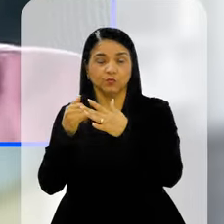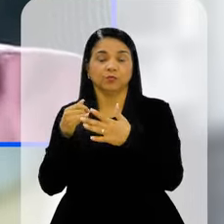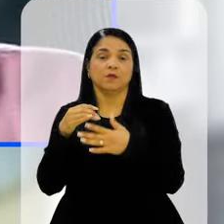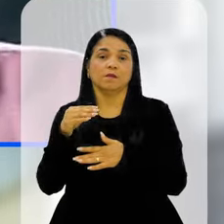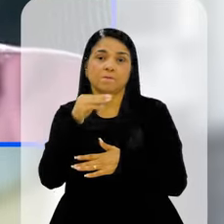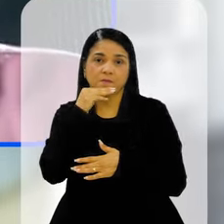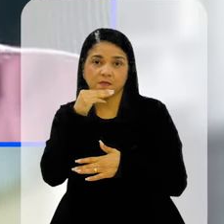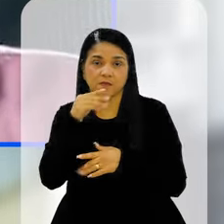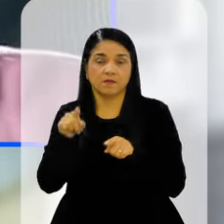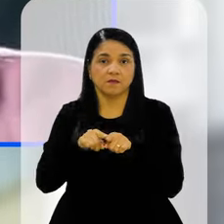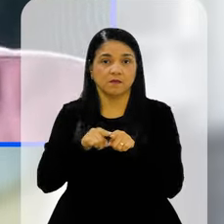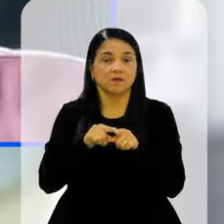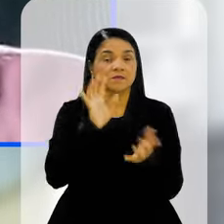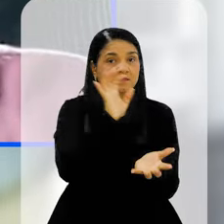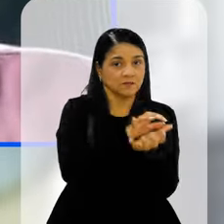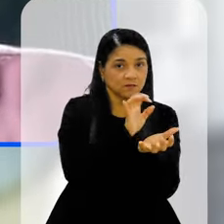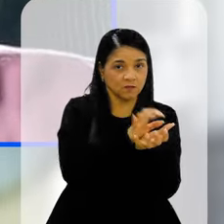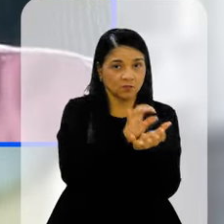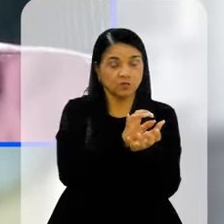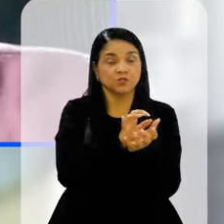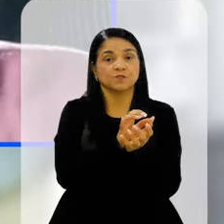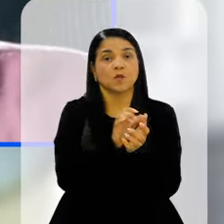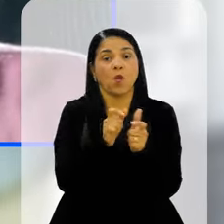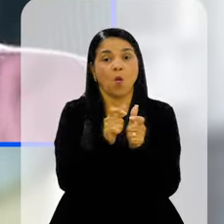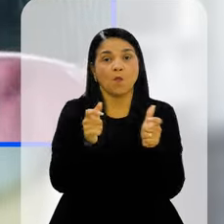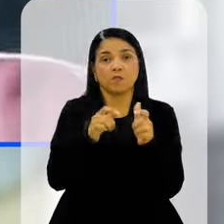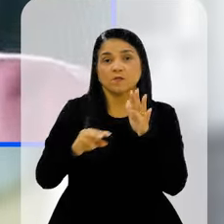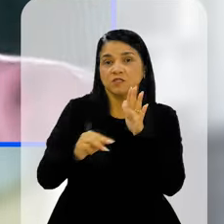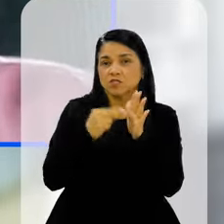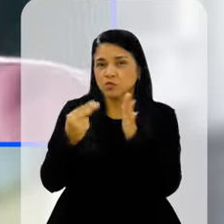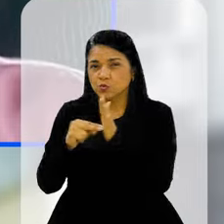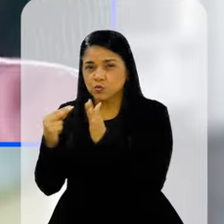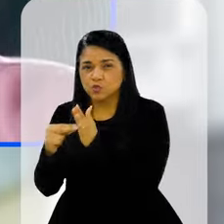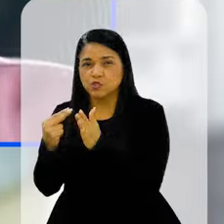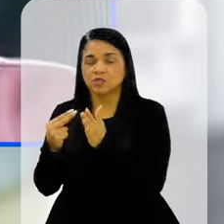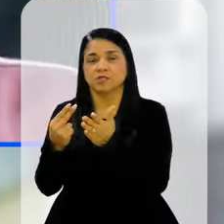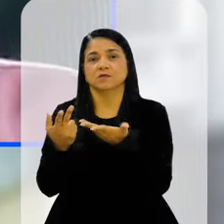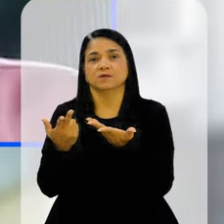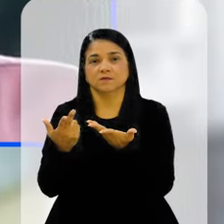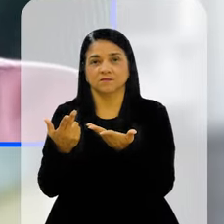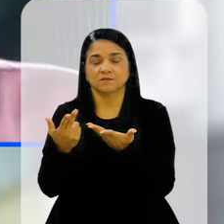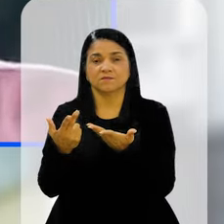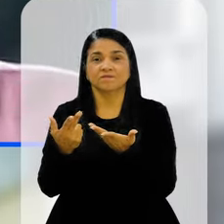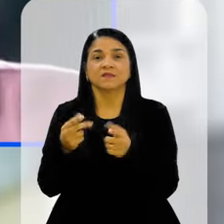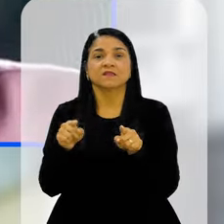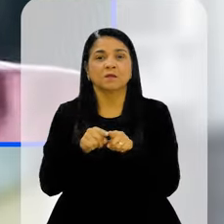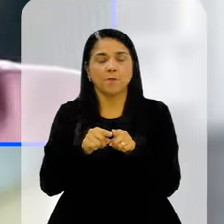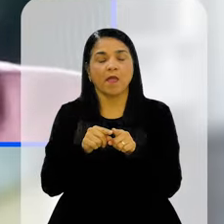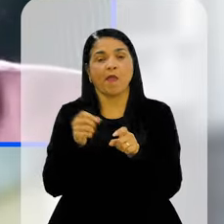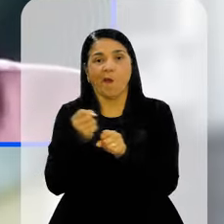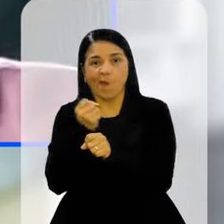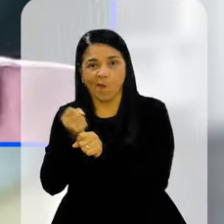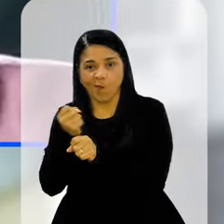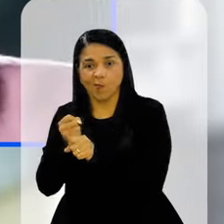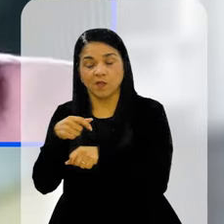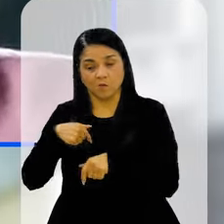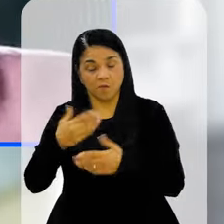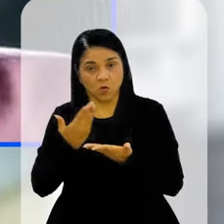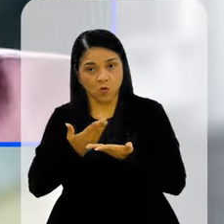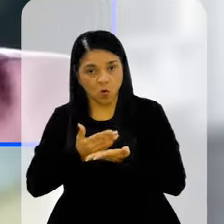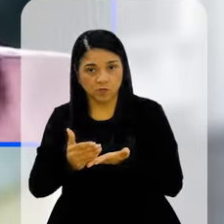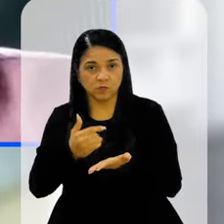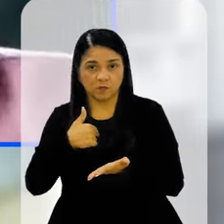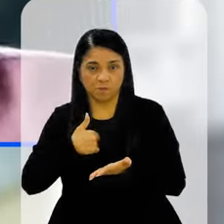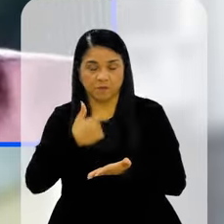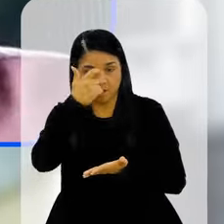capacidade da Mangueira e de Santa Cruz para intervenções cirúrgicas de média complexidade.